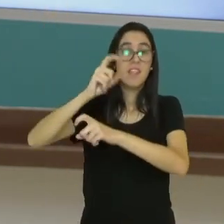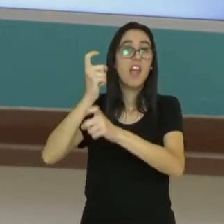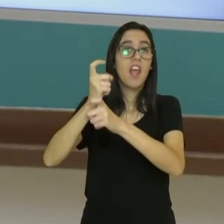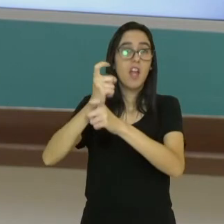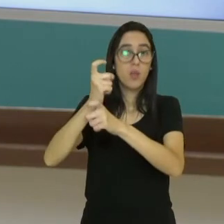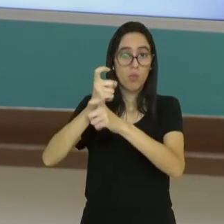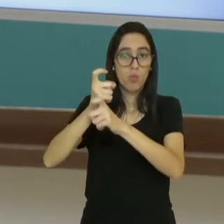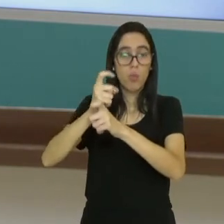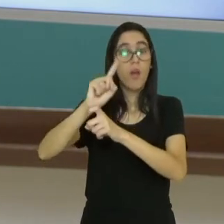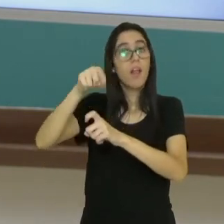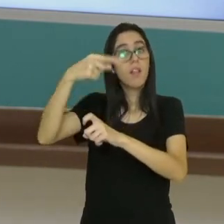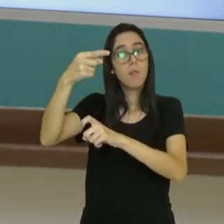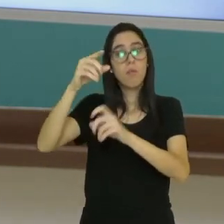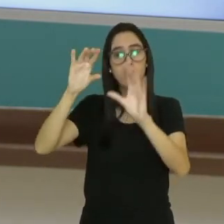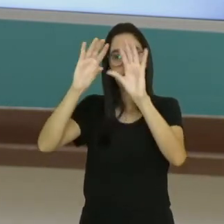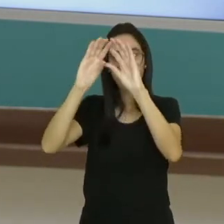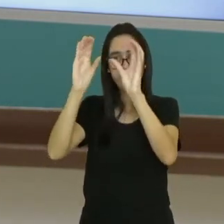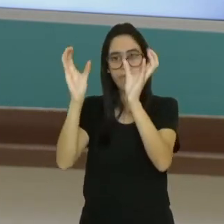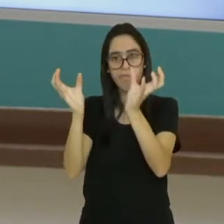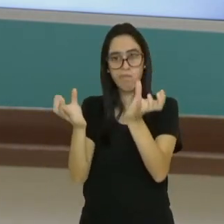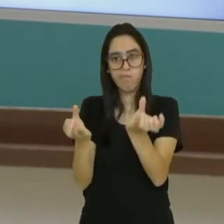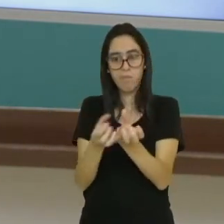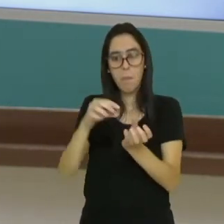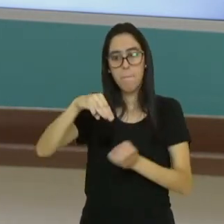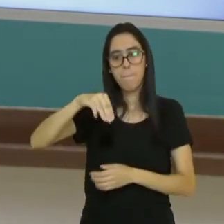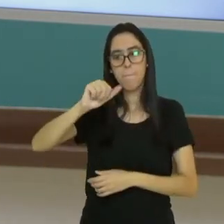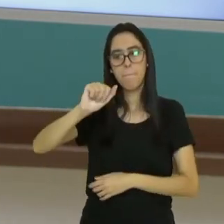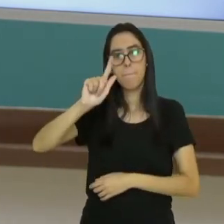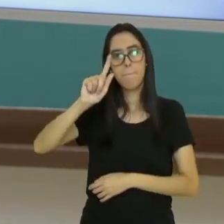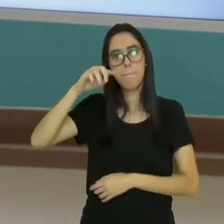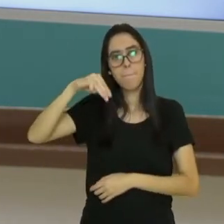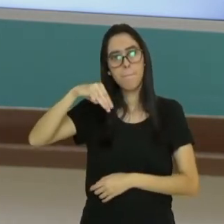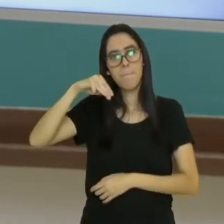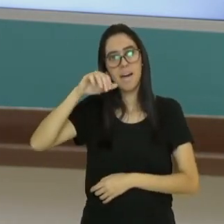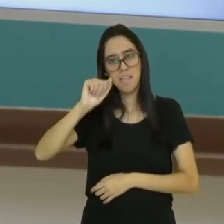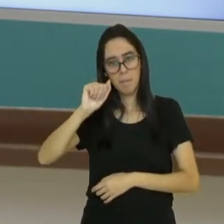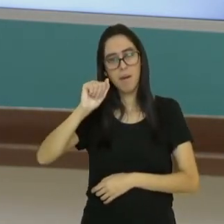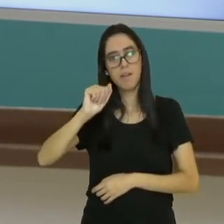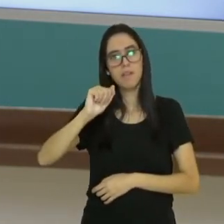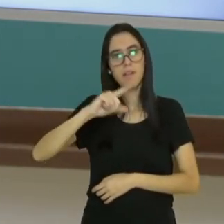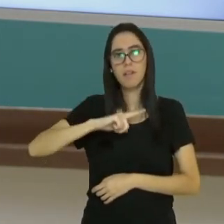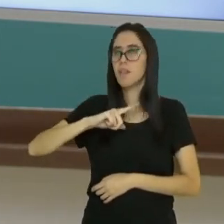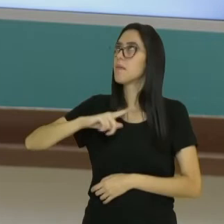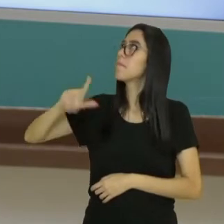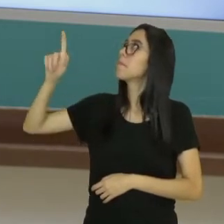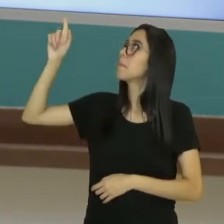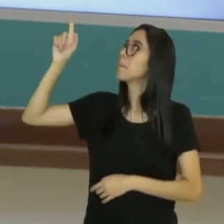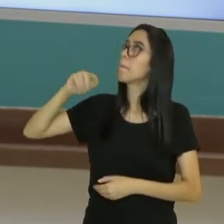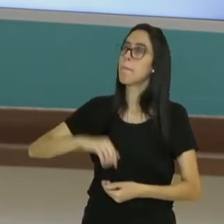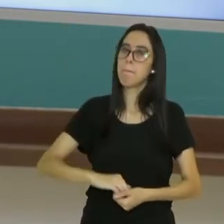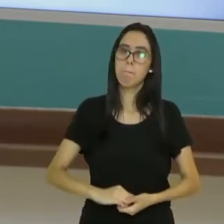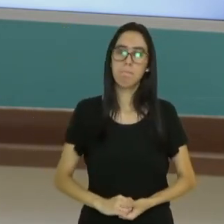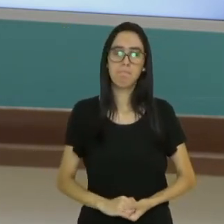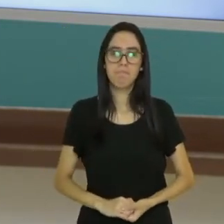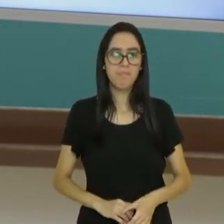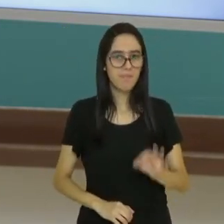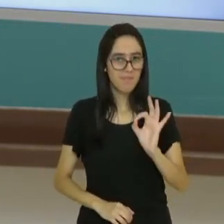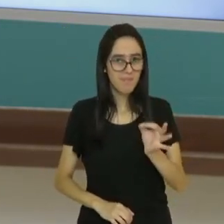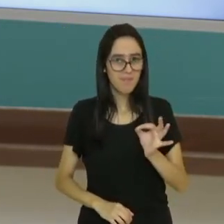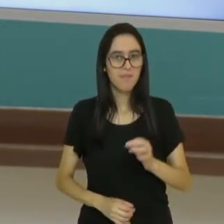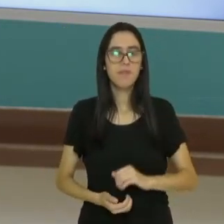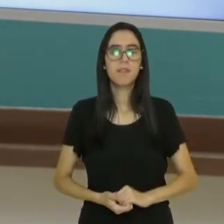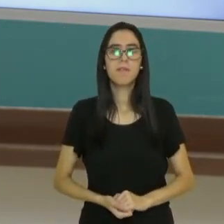O magma mesmo que a gente estuda, ele vai estar no manto e no núcleo externo,